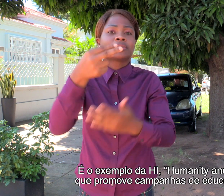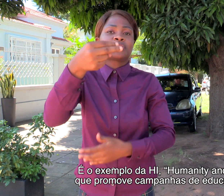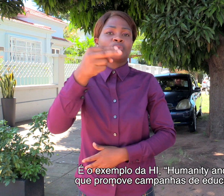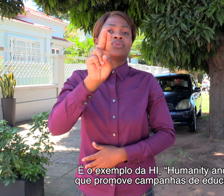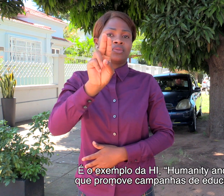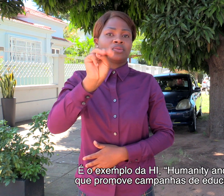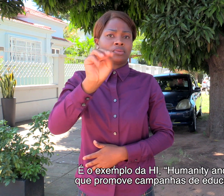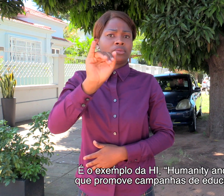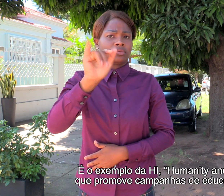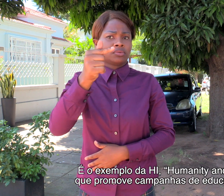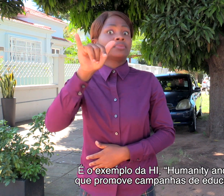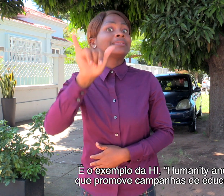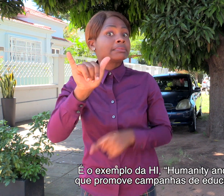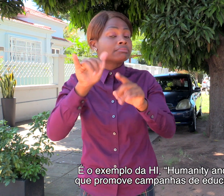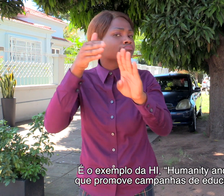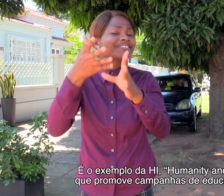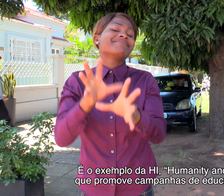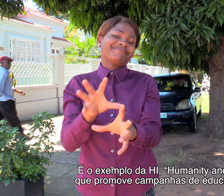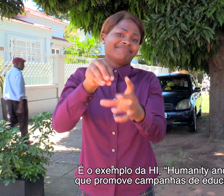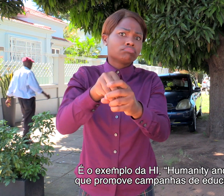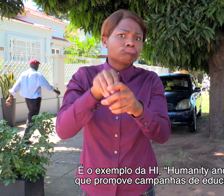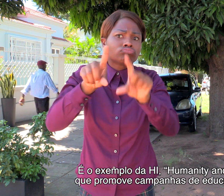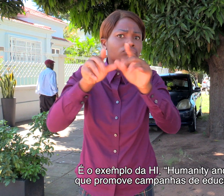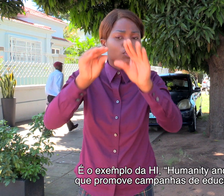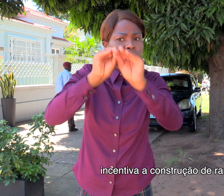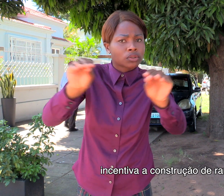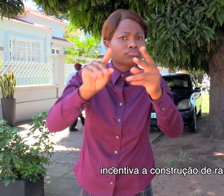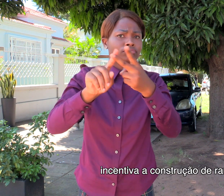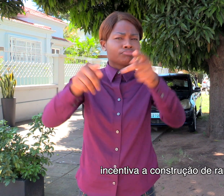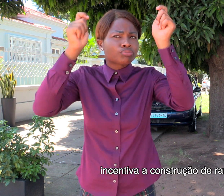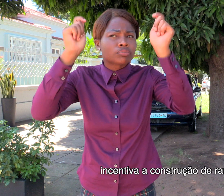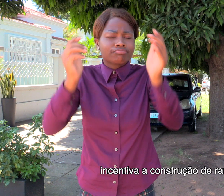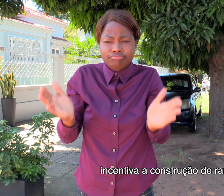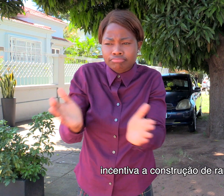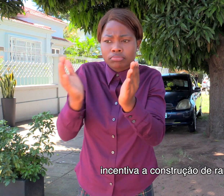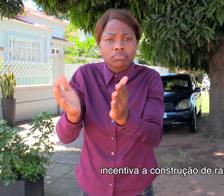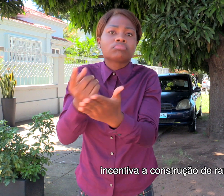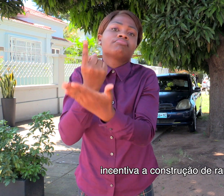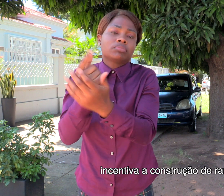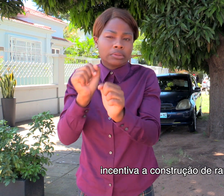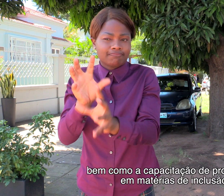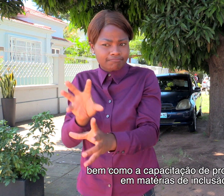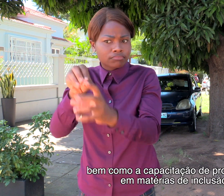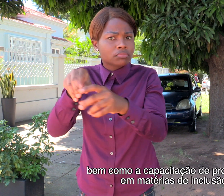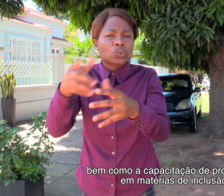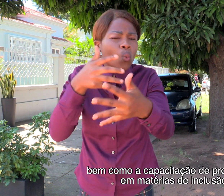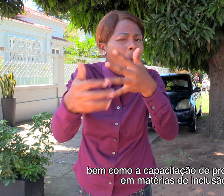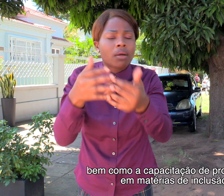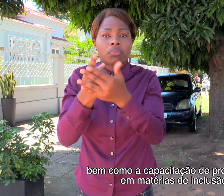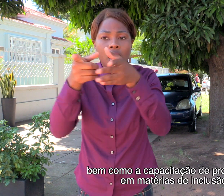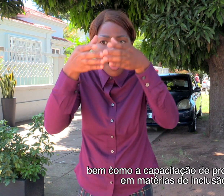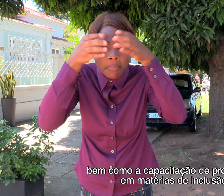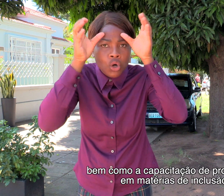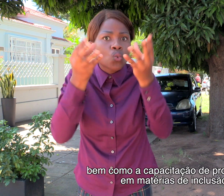HI, Humanity and Inclusion, que promove campanhas de educação cívica, incentiva a construção de